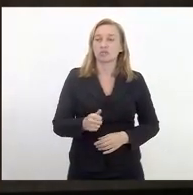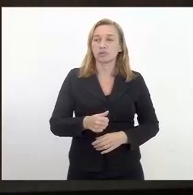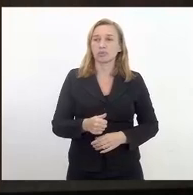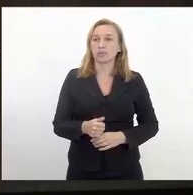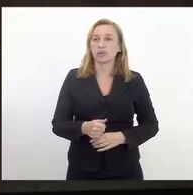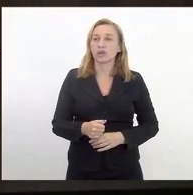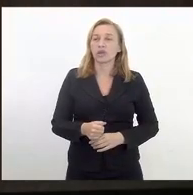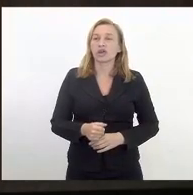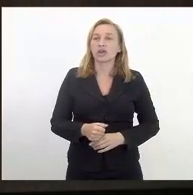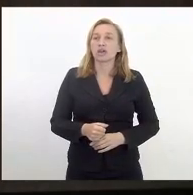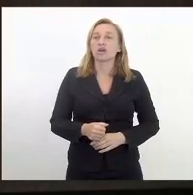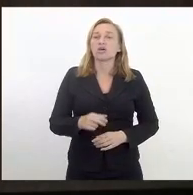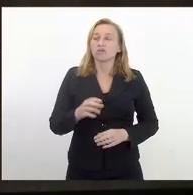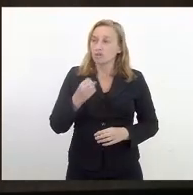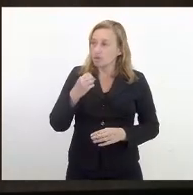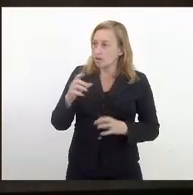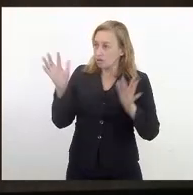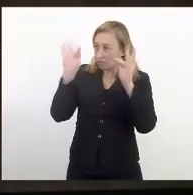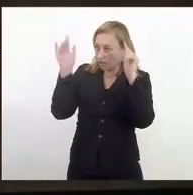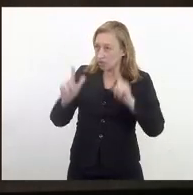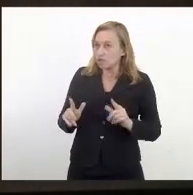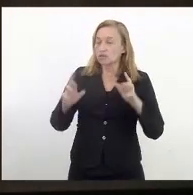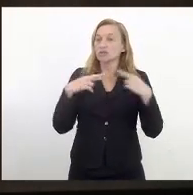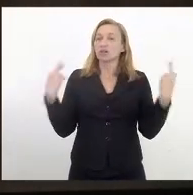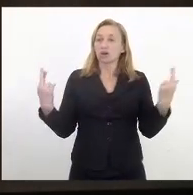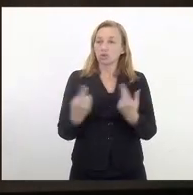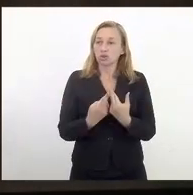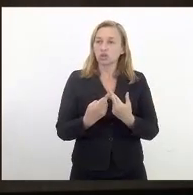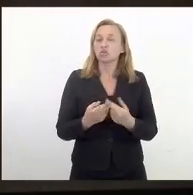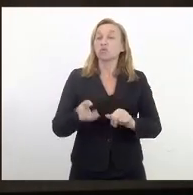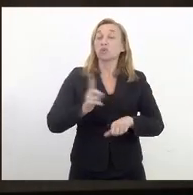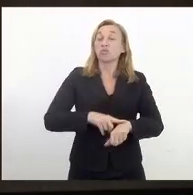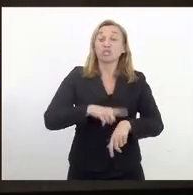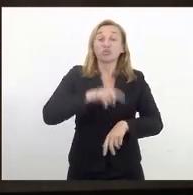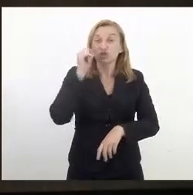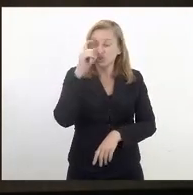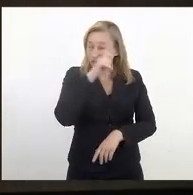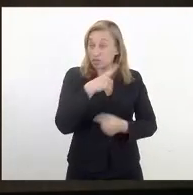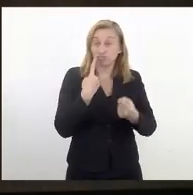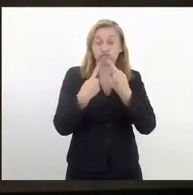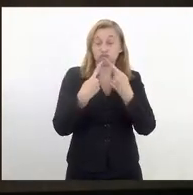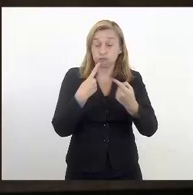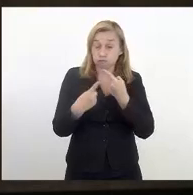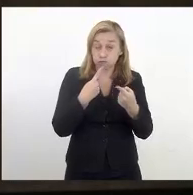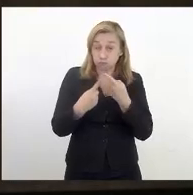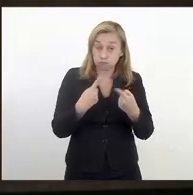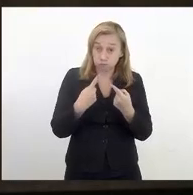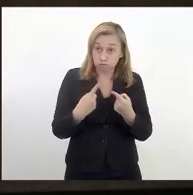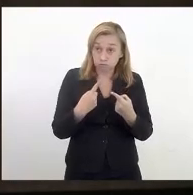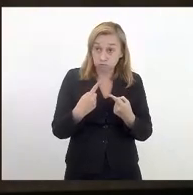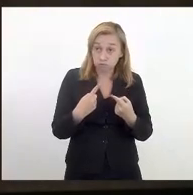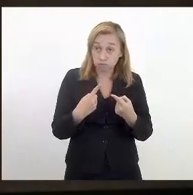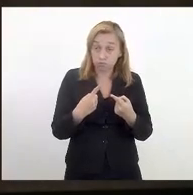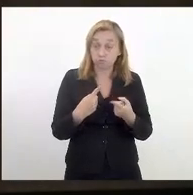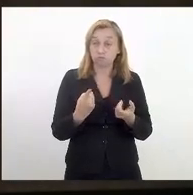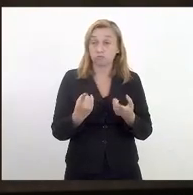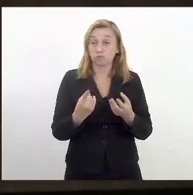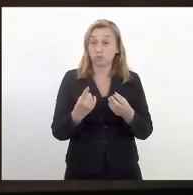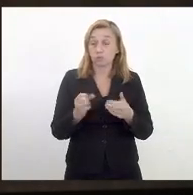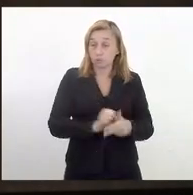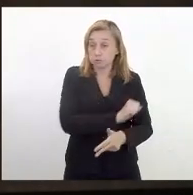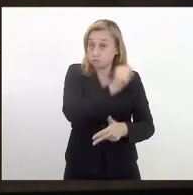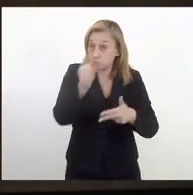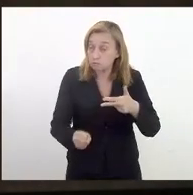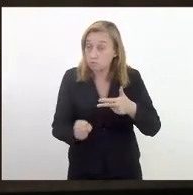conseguiu reunir no momento que o Brasil vive um momento de discussão da tripartição dos poderes do